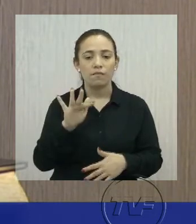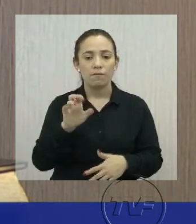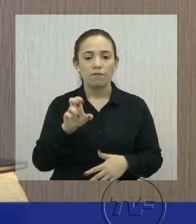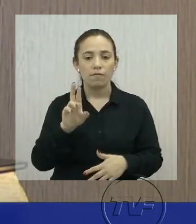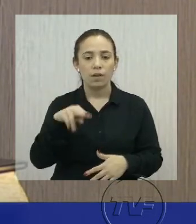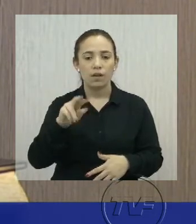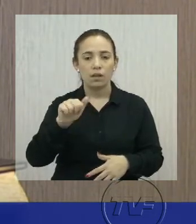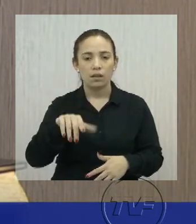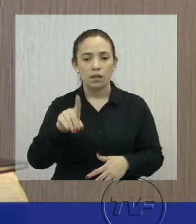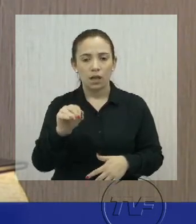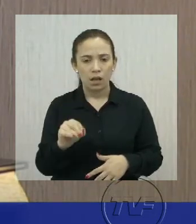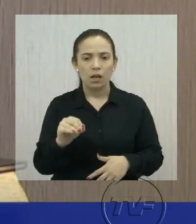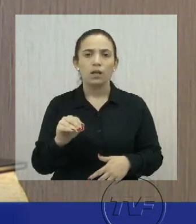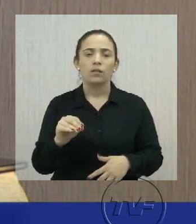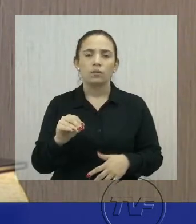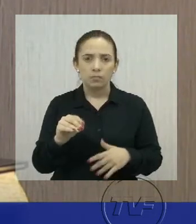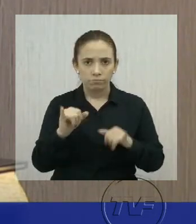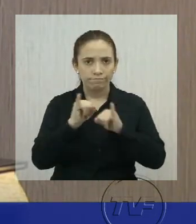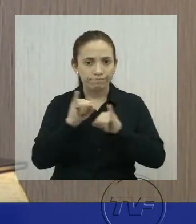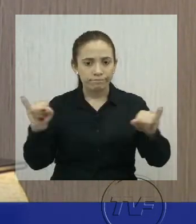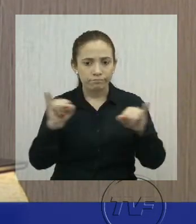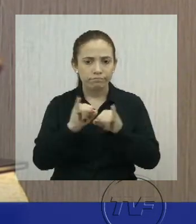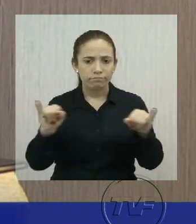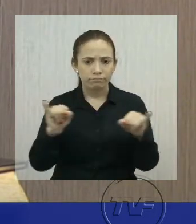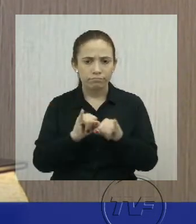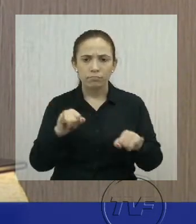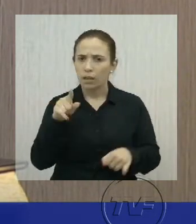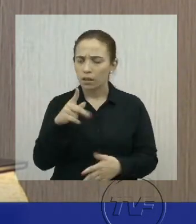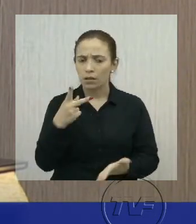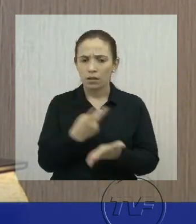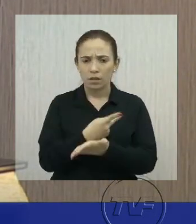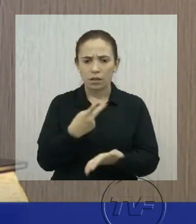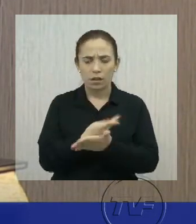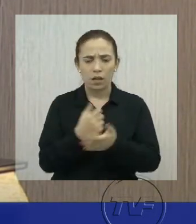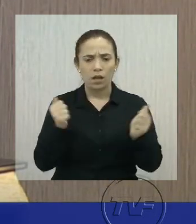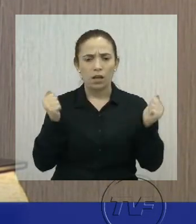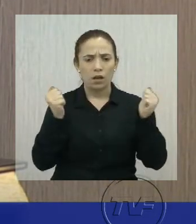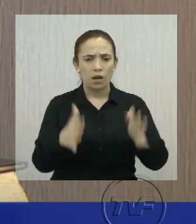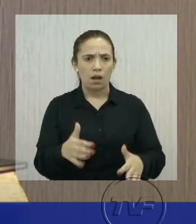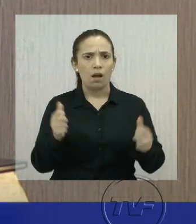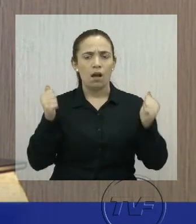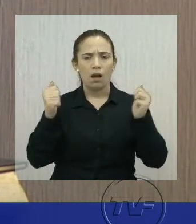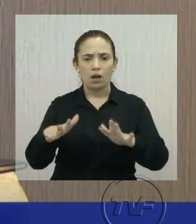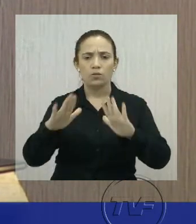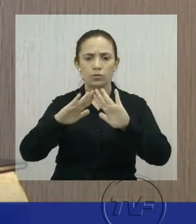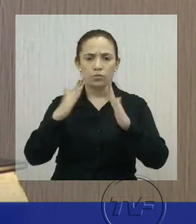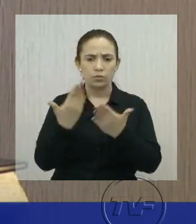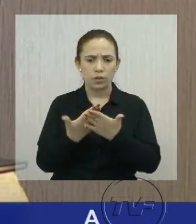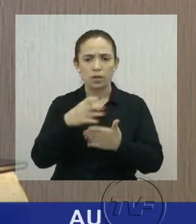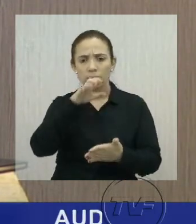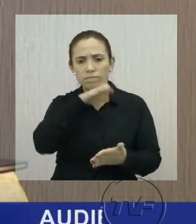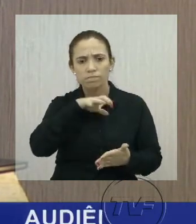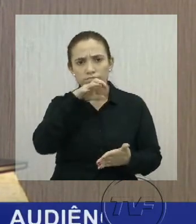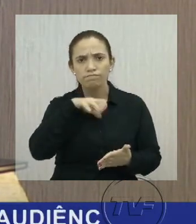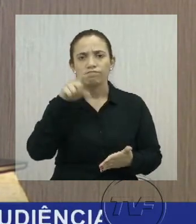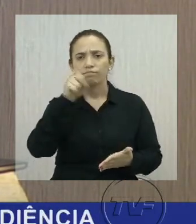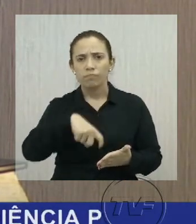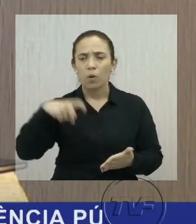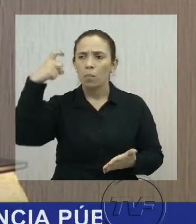encaixar. É demais mesmo. É demais mesmo. O custo administrativo, não só dos impostos, já é